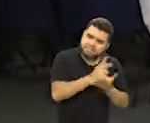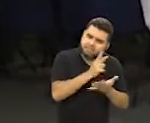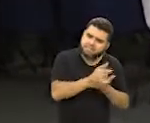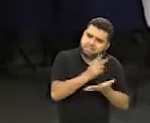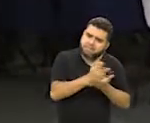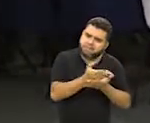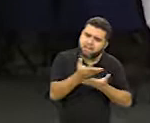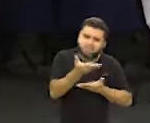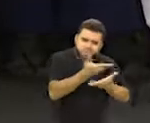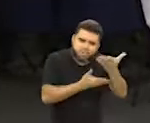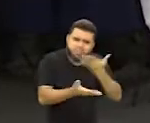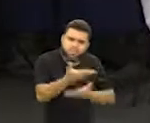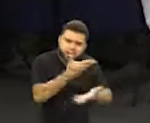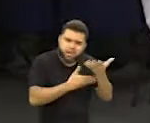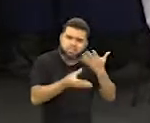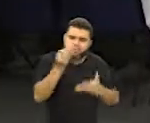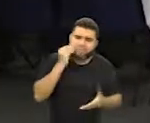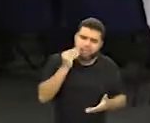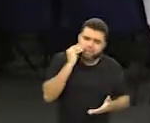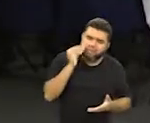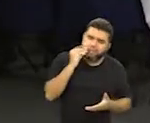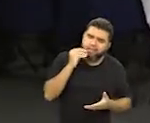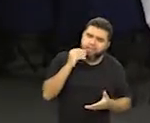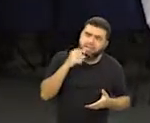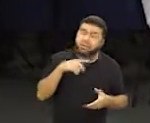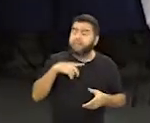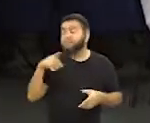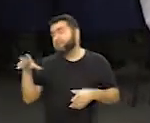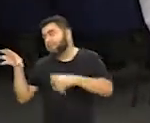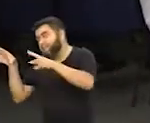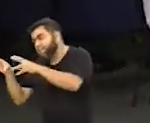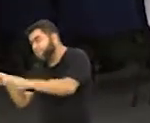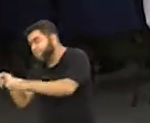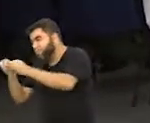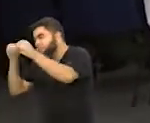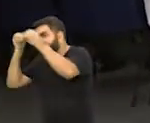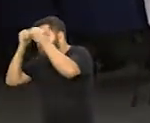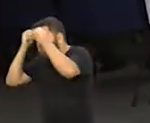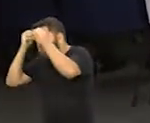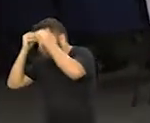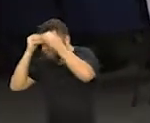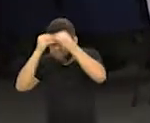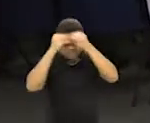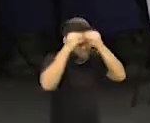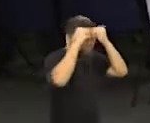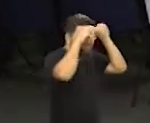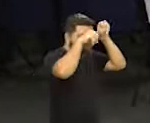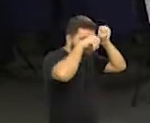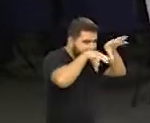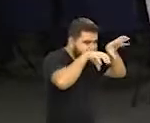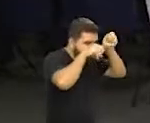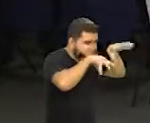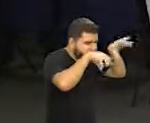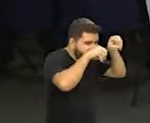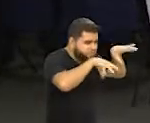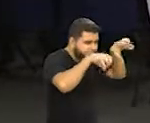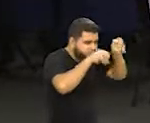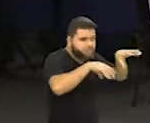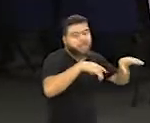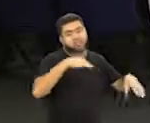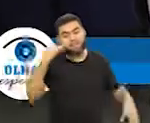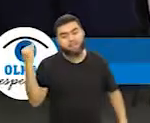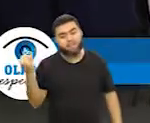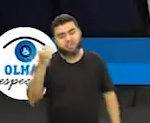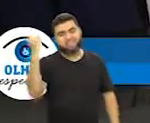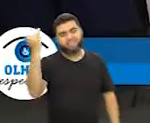sempre participa desses eventos como troca de experiências e até para a gente estar levando para o nosso município. Para a gente está sendo